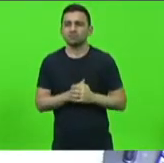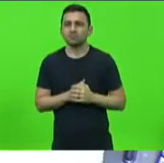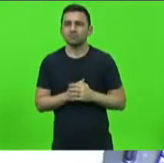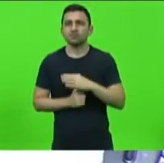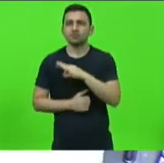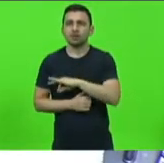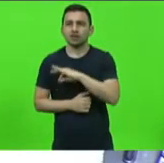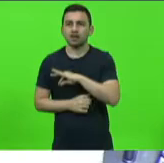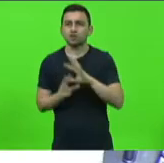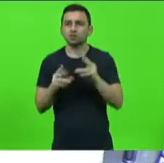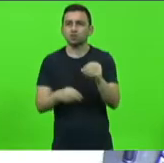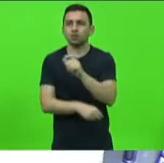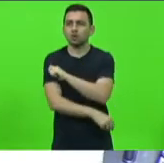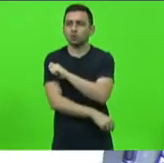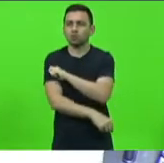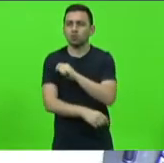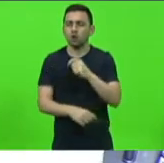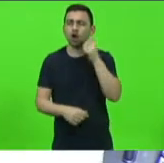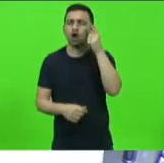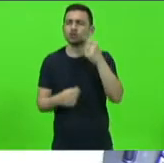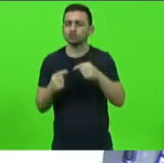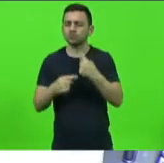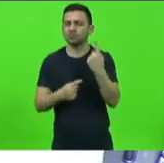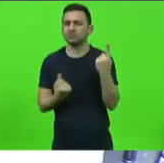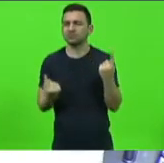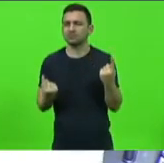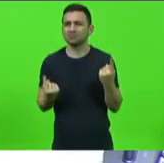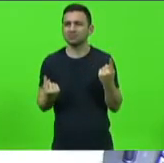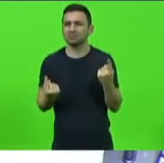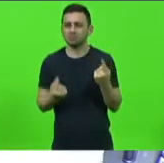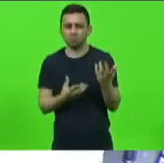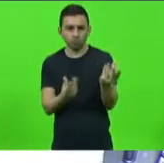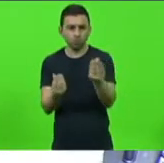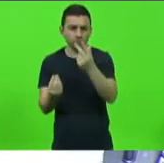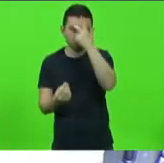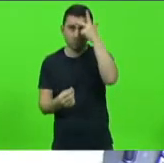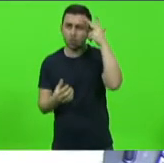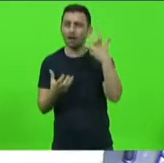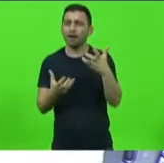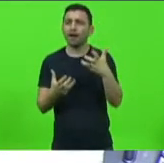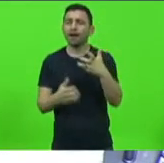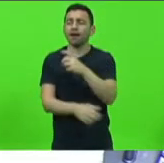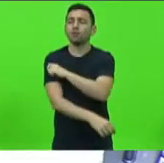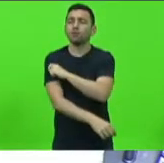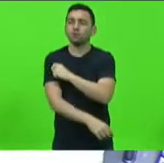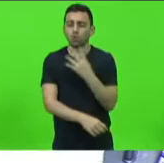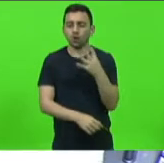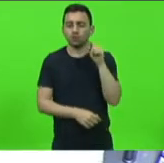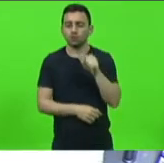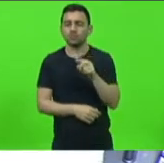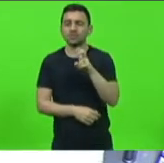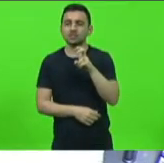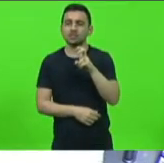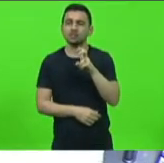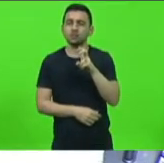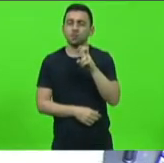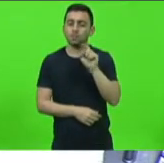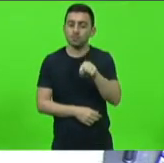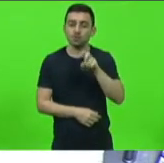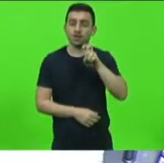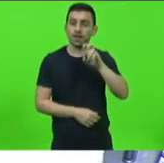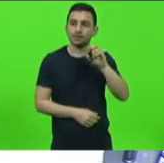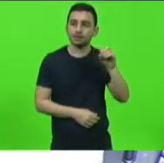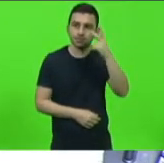salário dos alunos? Qual é a lógica disso? Se tem tanta gente querendo ser aluno oficial, ganhando 4 e pouco, 5.500 pessoas no